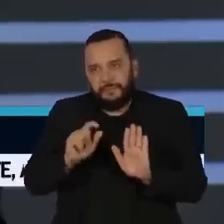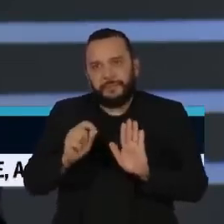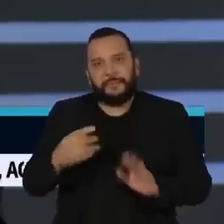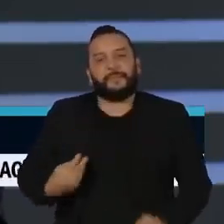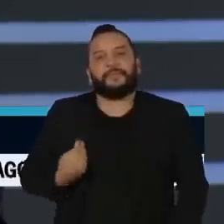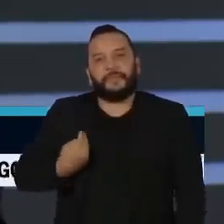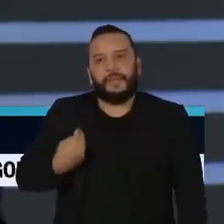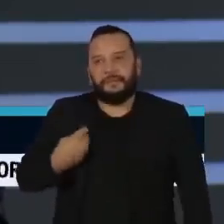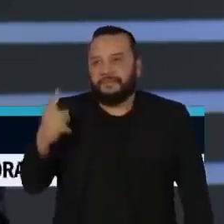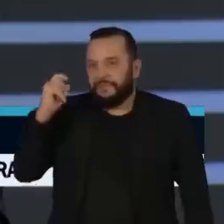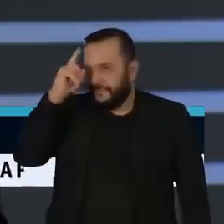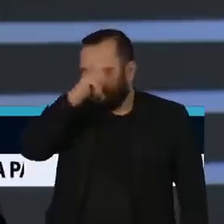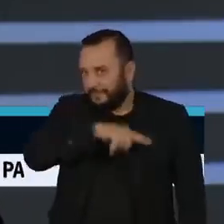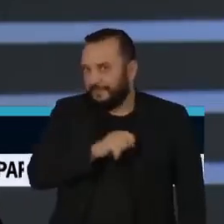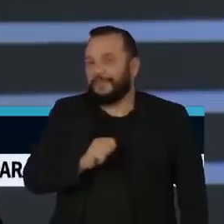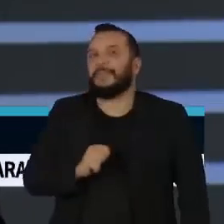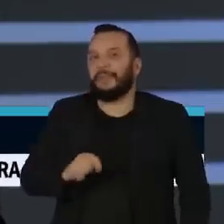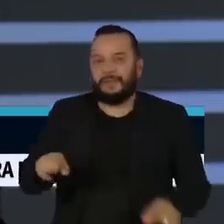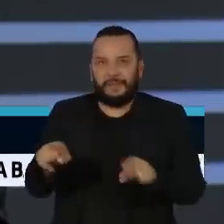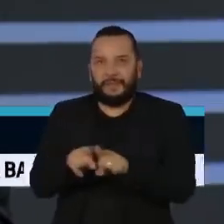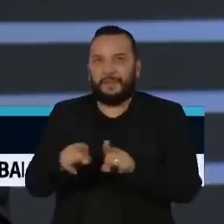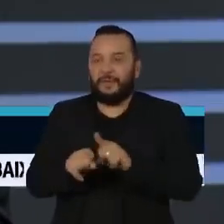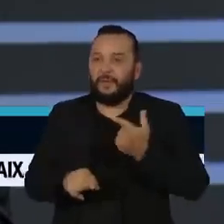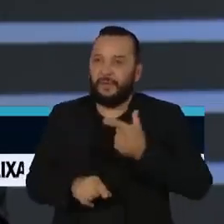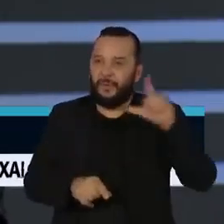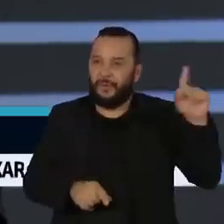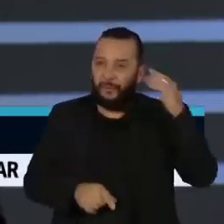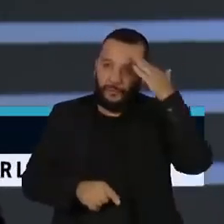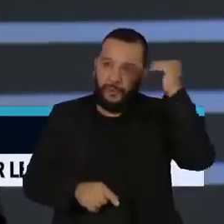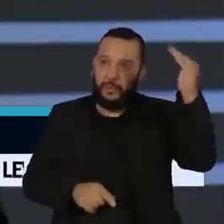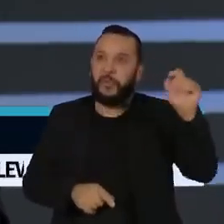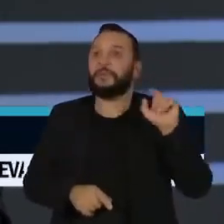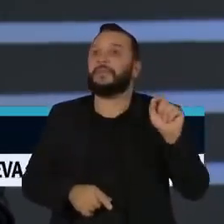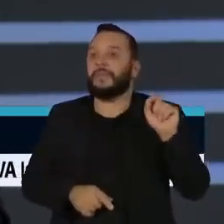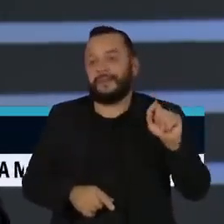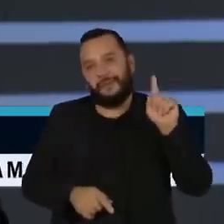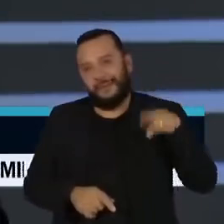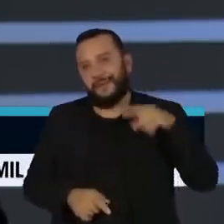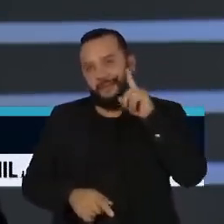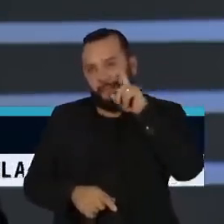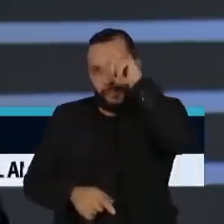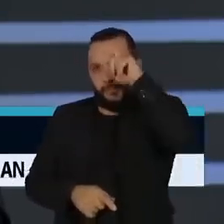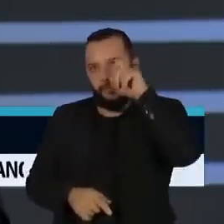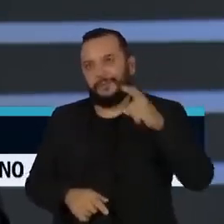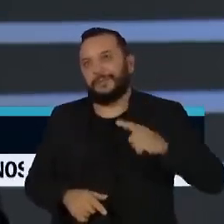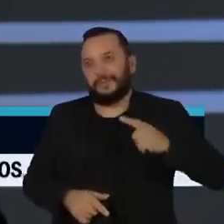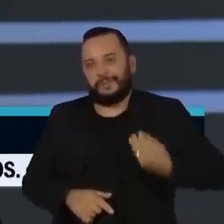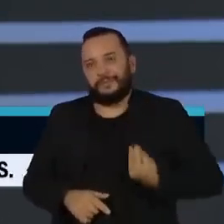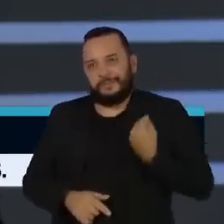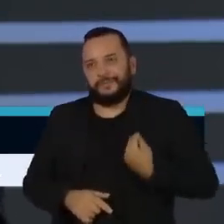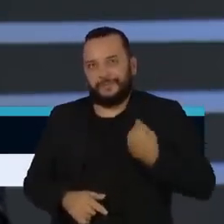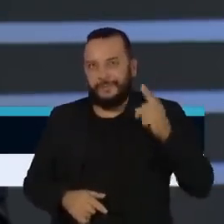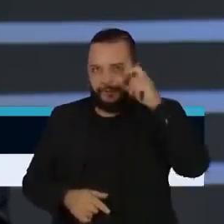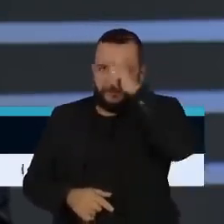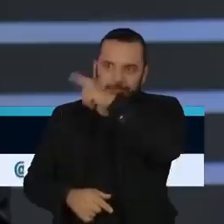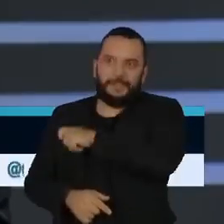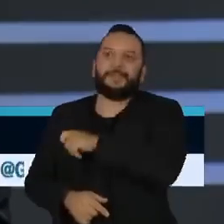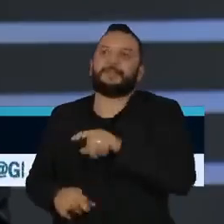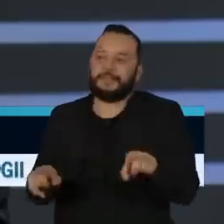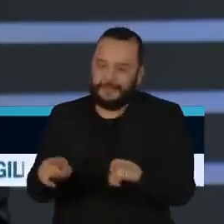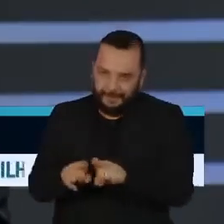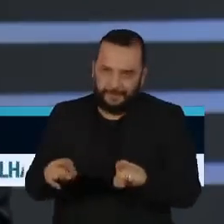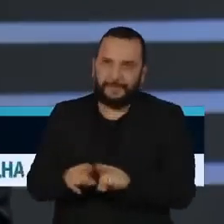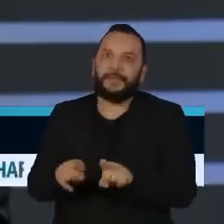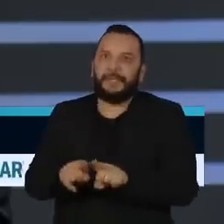difícil que vai ter o outro nome muito famoso da operação lava jato que é o juiz Sérgio moro que também não vai ter vida fácil